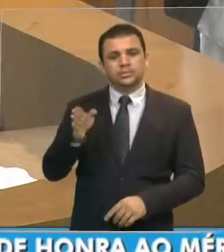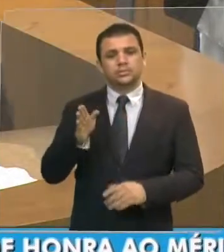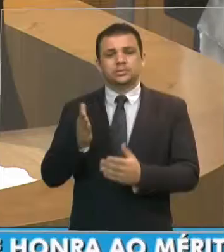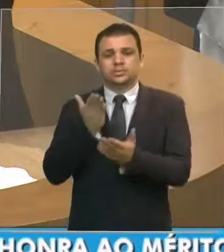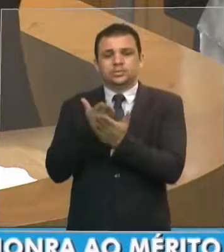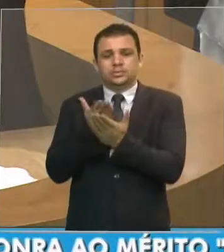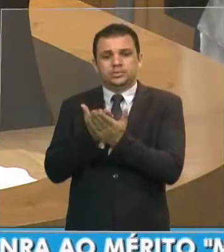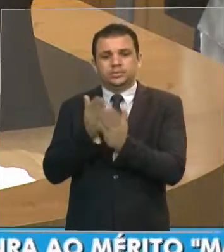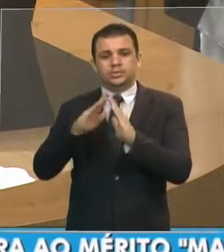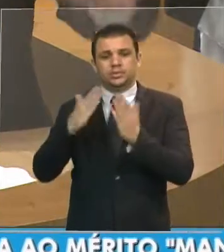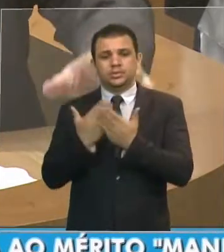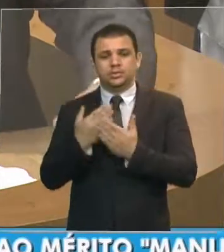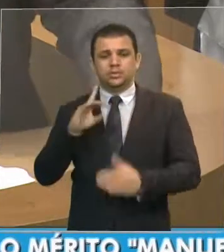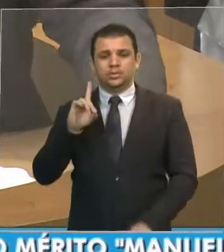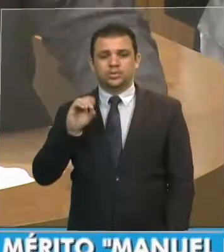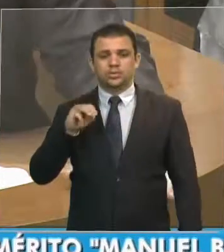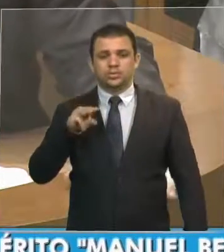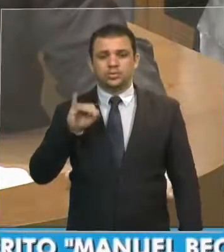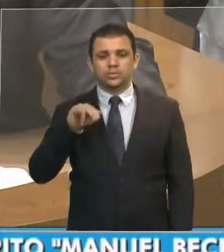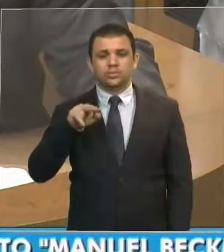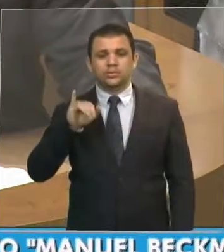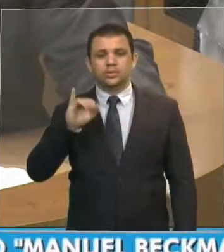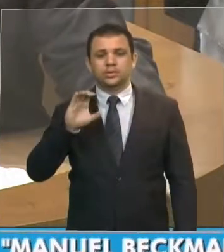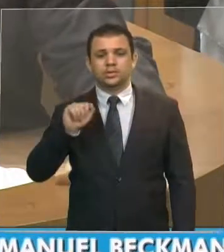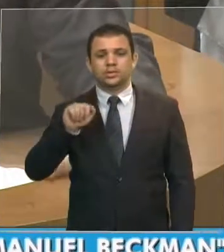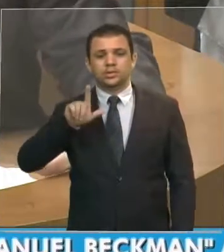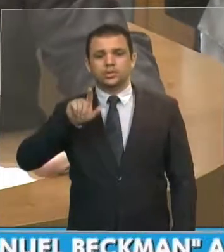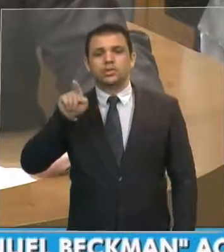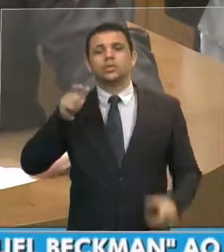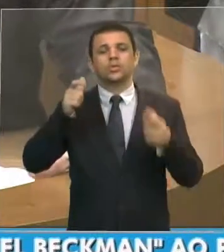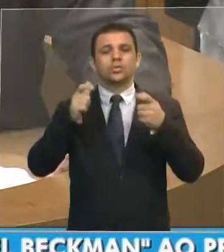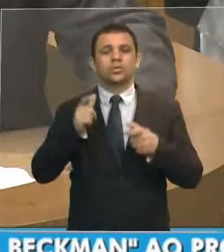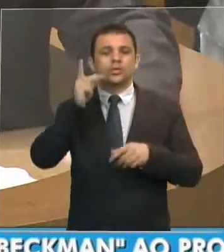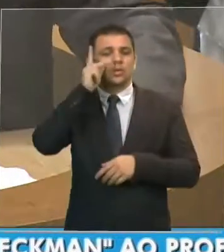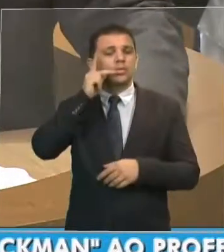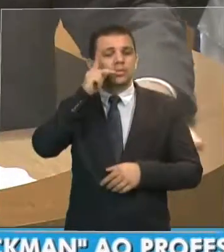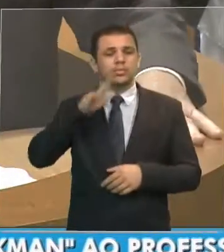dominical dentro das capoeiras do sertão da Paraíba.